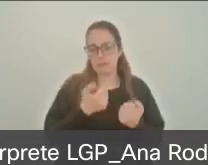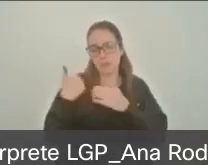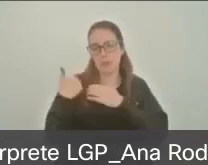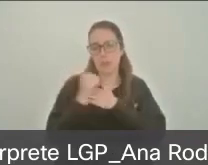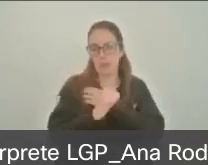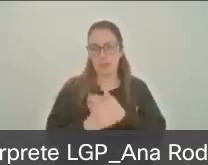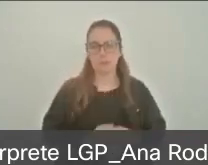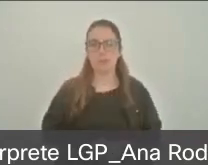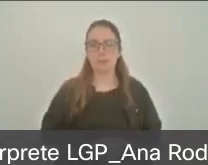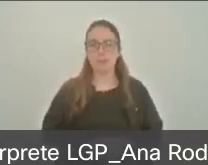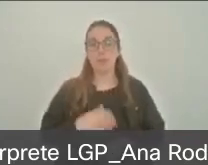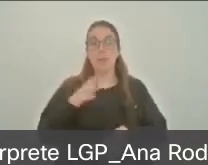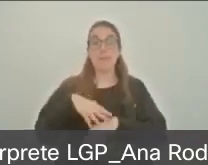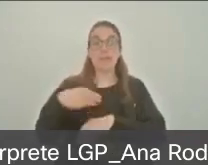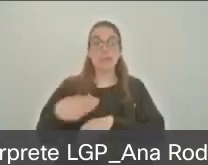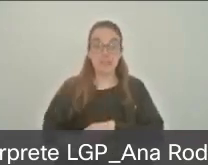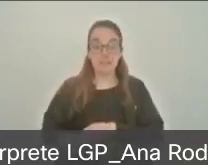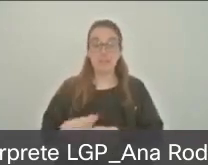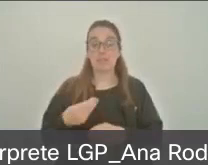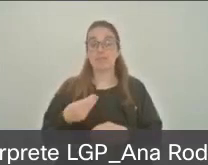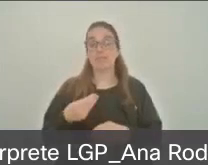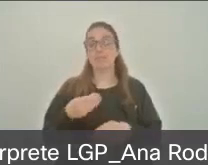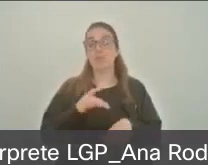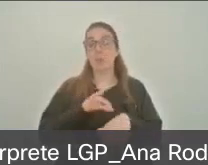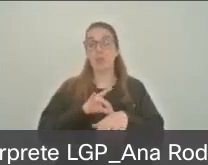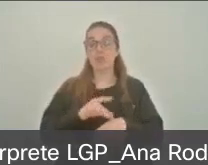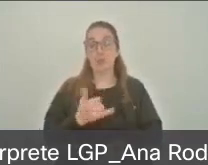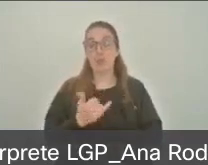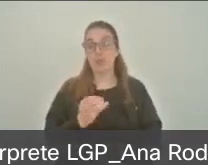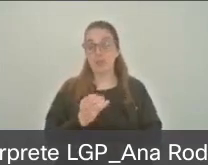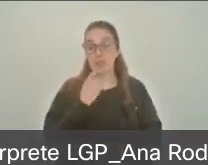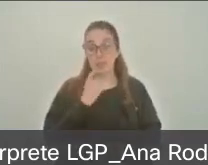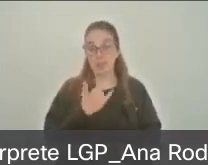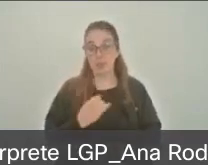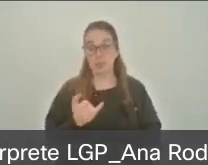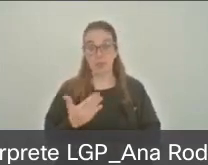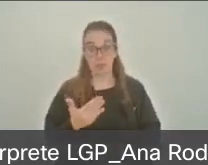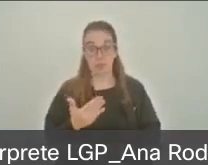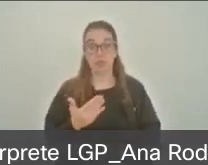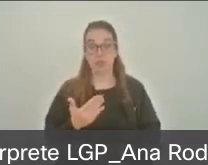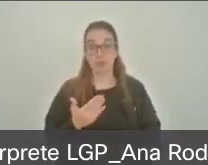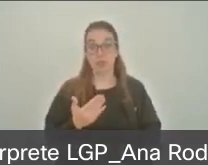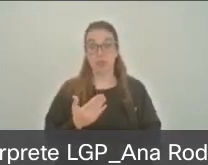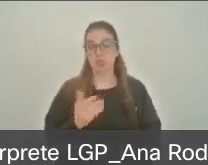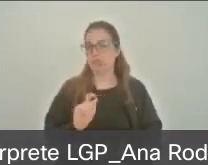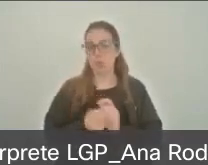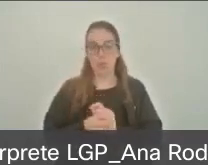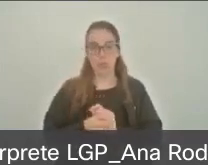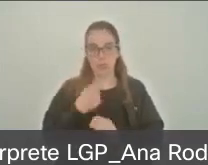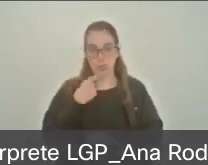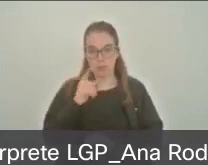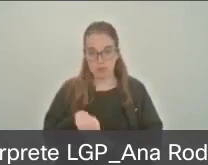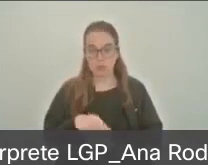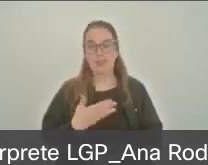mesmo. Posteriormente, esta orientação, no dia 20 de abril de 2021, foi novamente alterada e aí sim